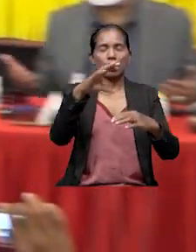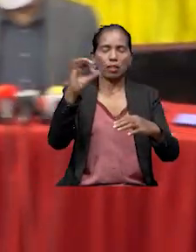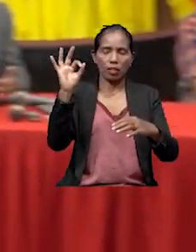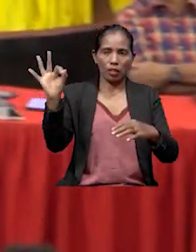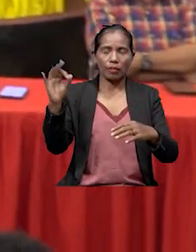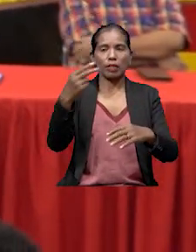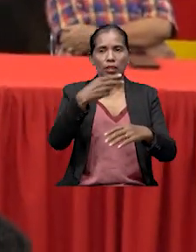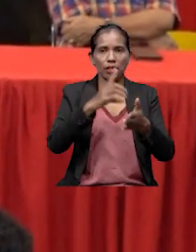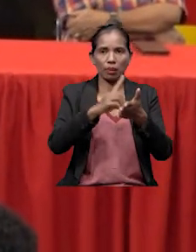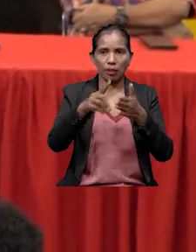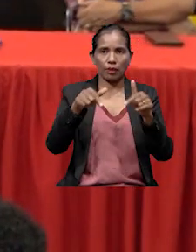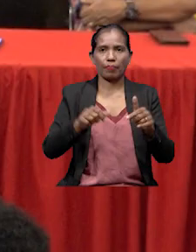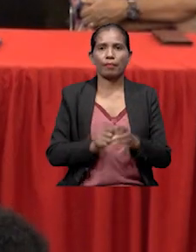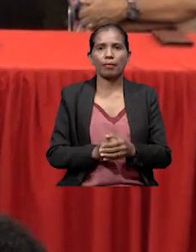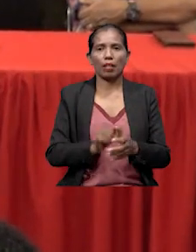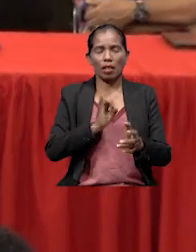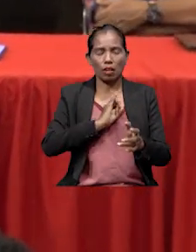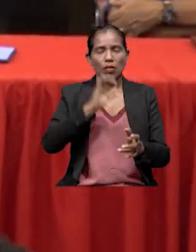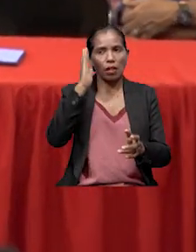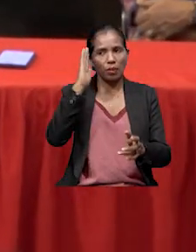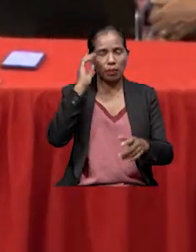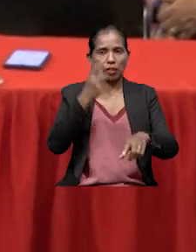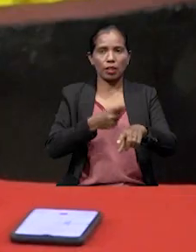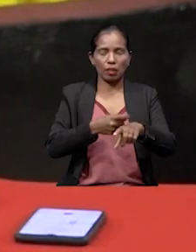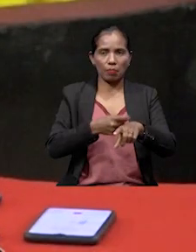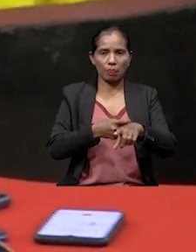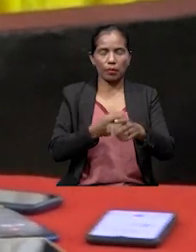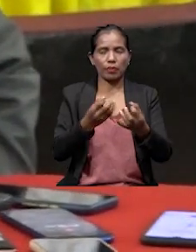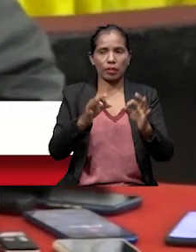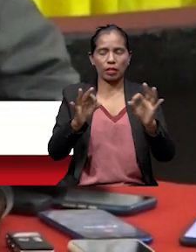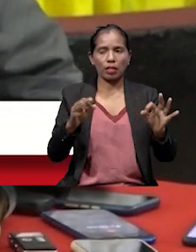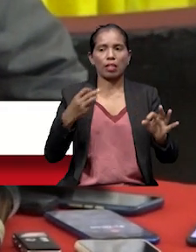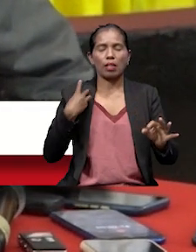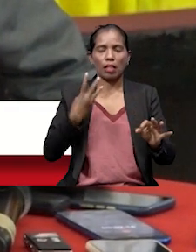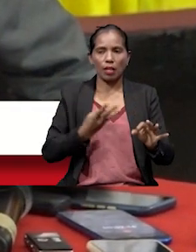ne. Agora tempo ona, para a